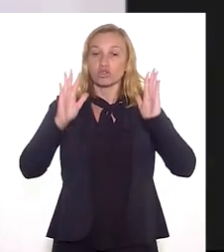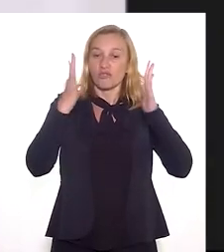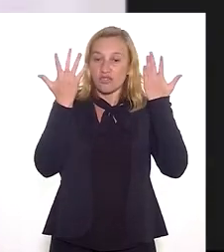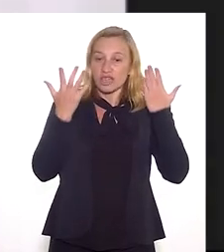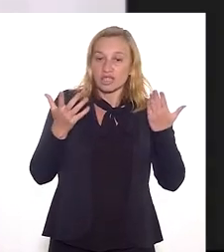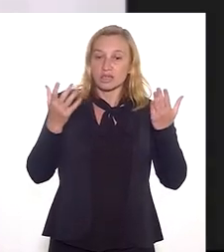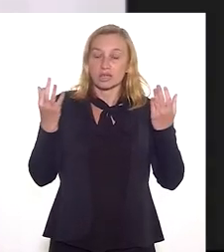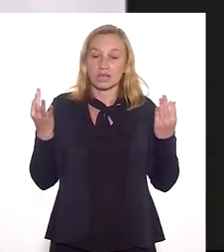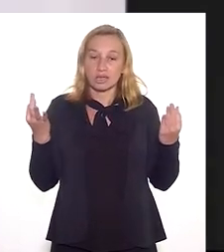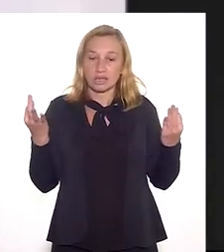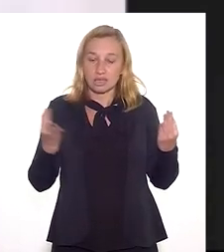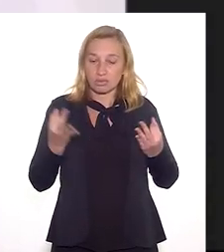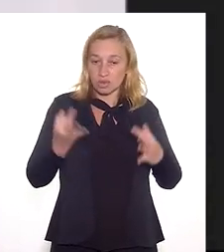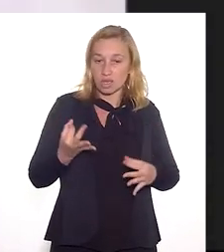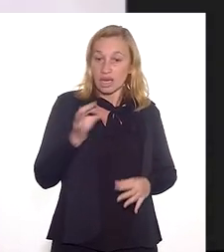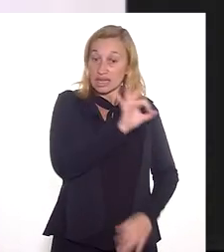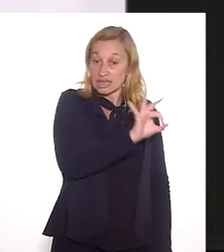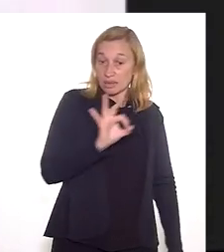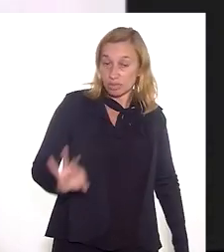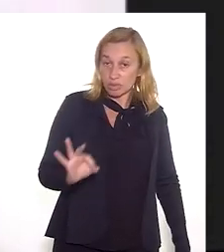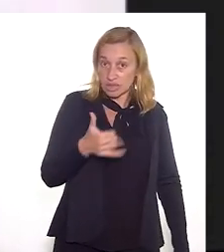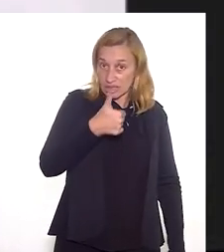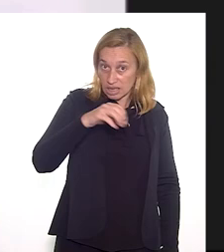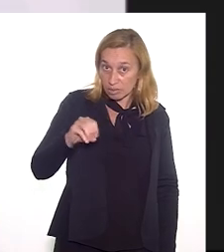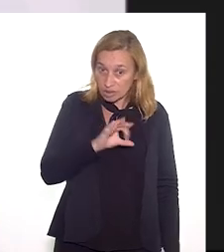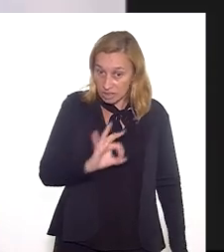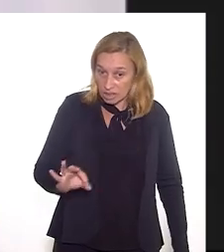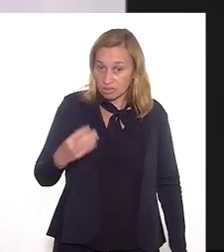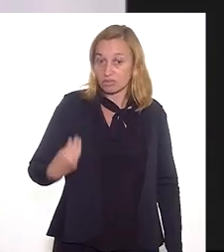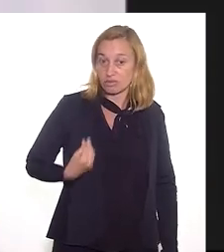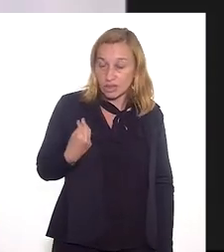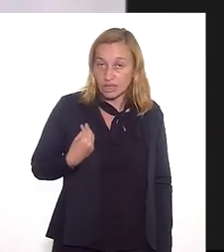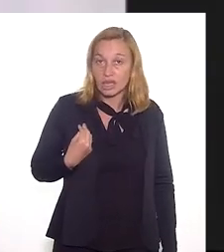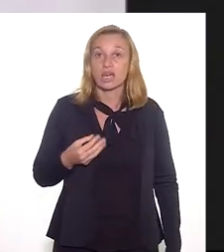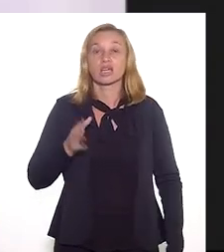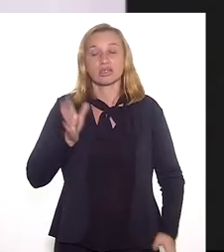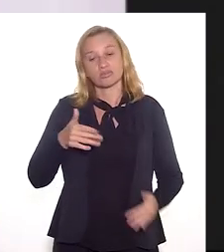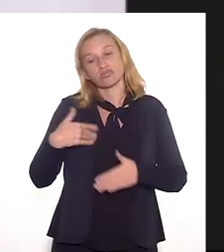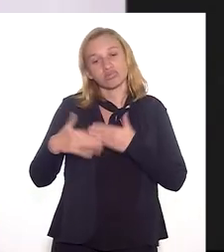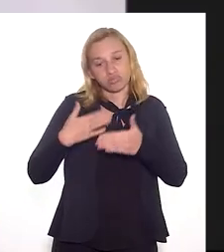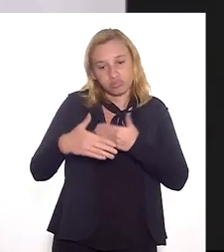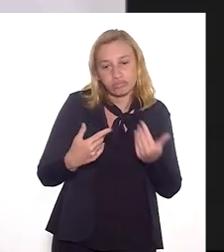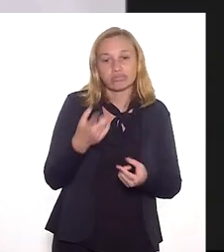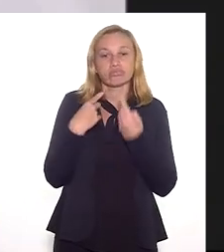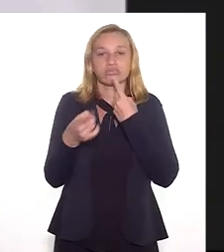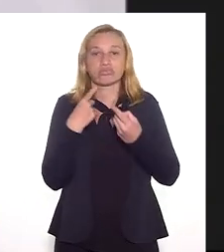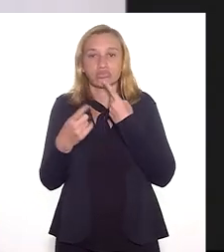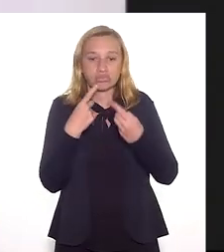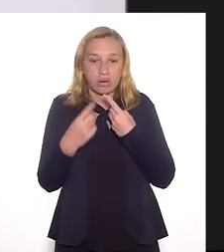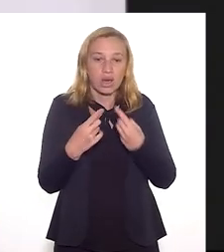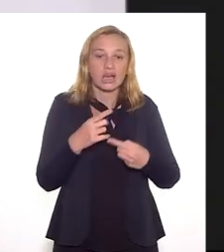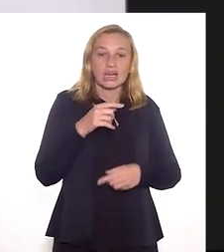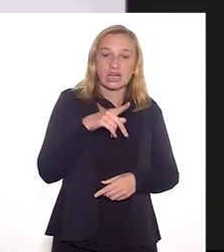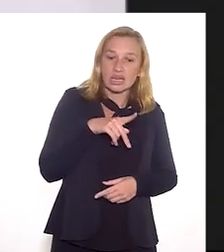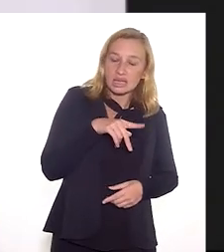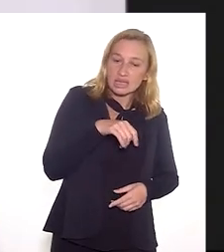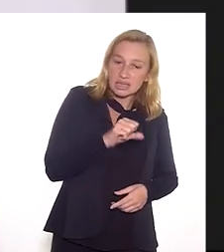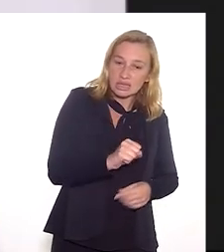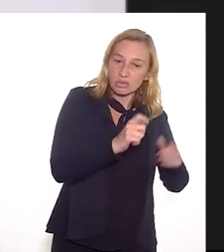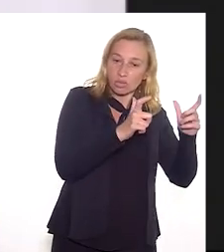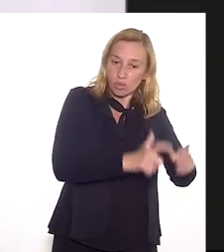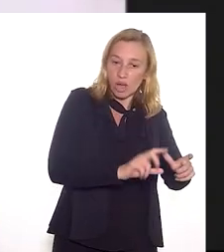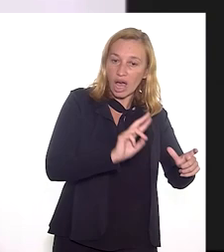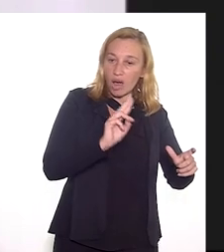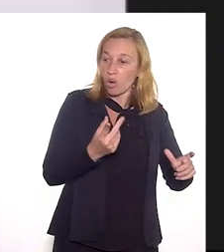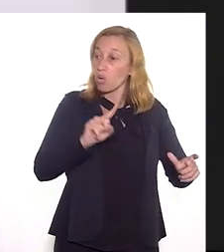bem. Então, o evento hoje é 100% presencial. Claro que ao longo do período aqui, poderá haver uma discussão de se